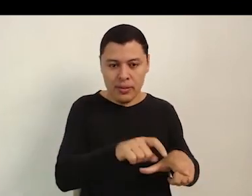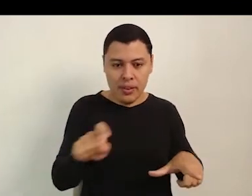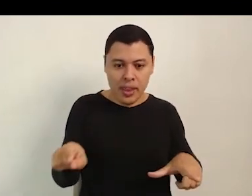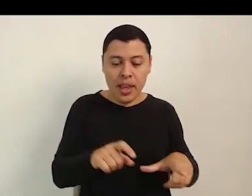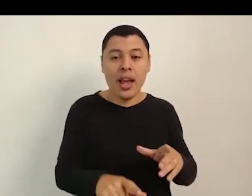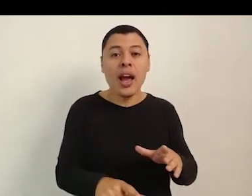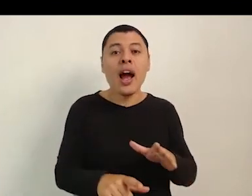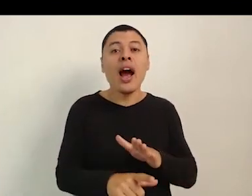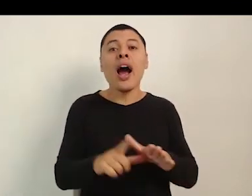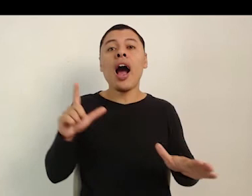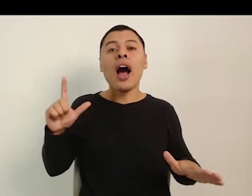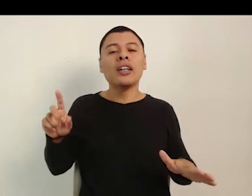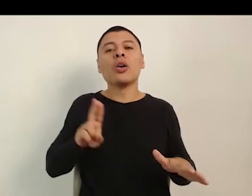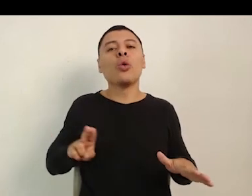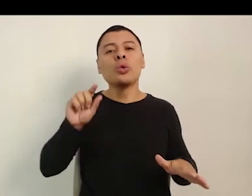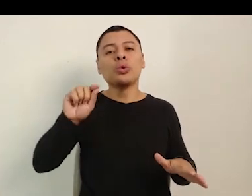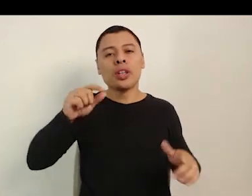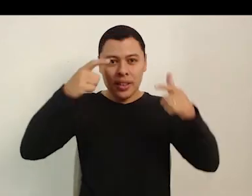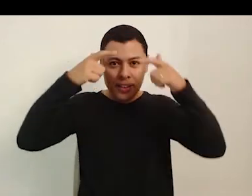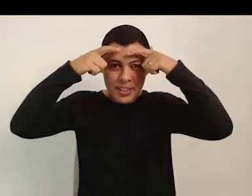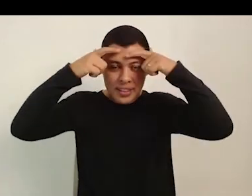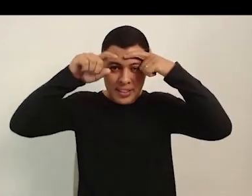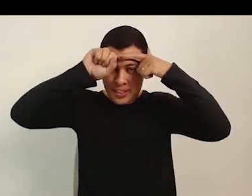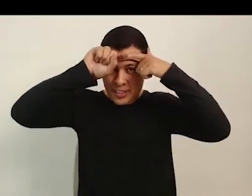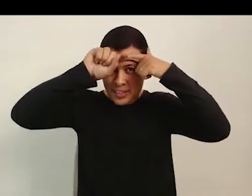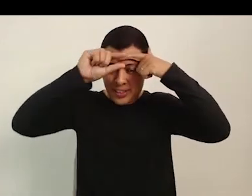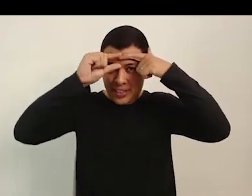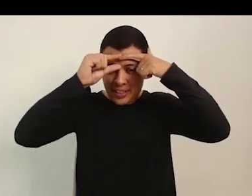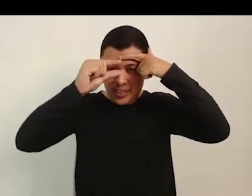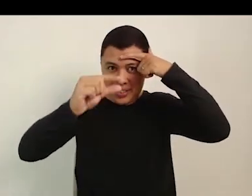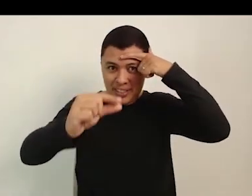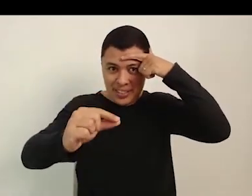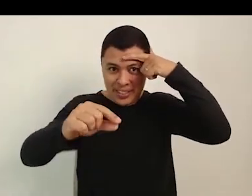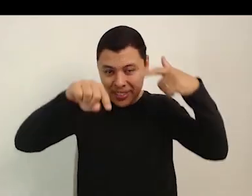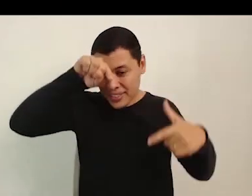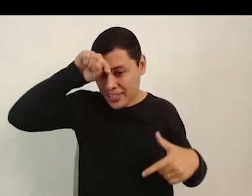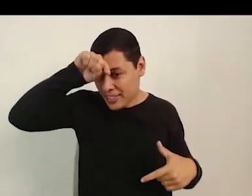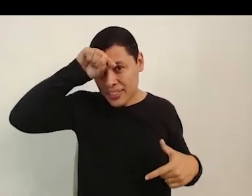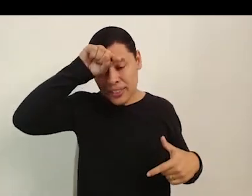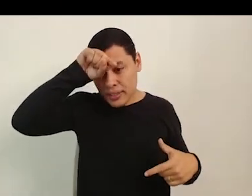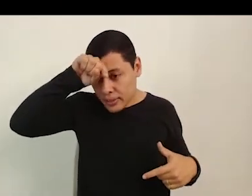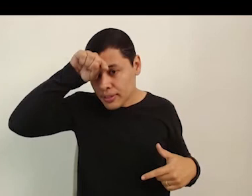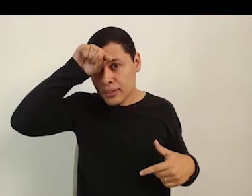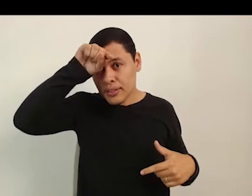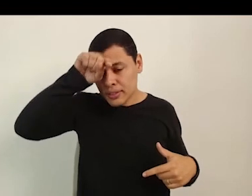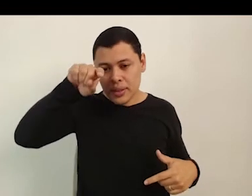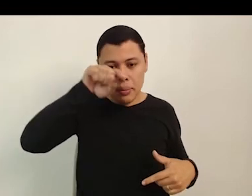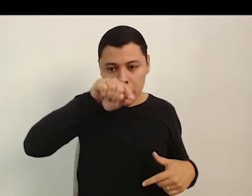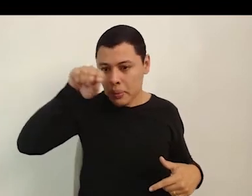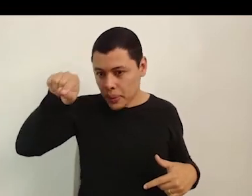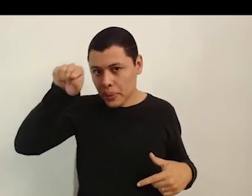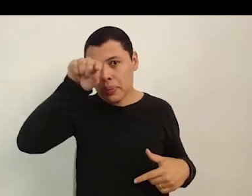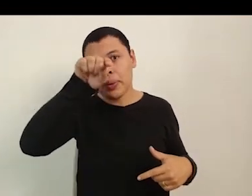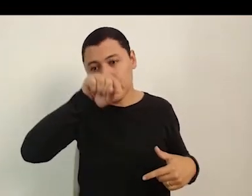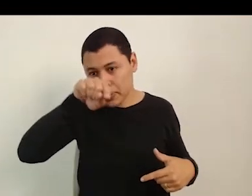a mesma tecnologia só que no formato de capacete, né? E ele está digitando um teclado físico e não